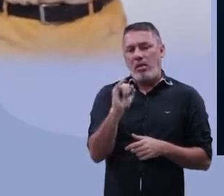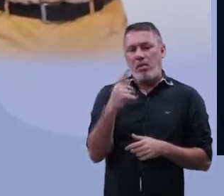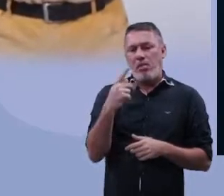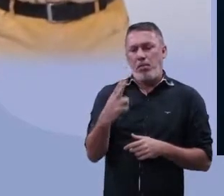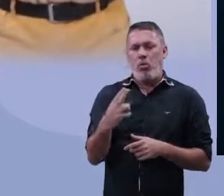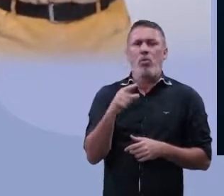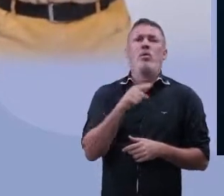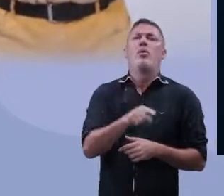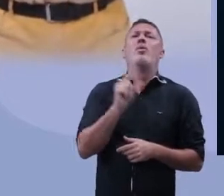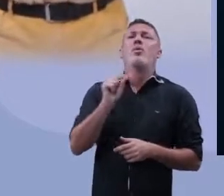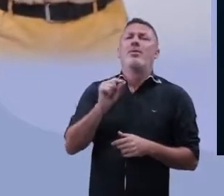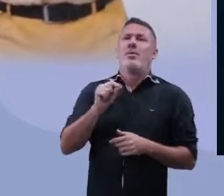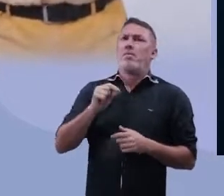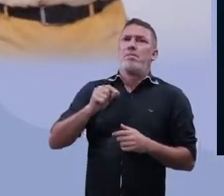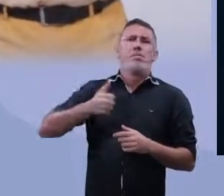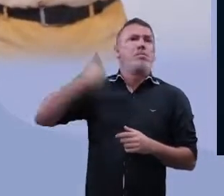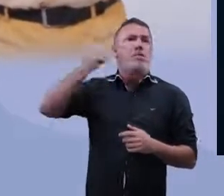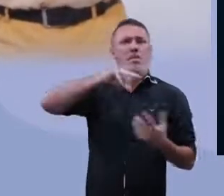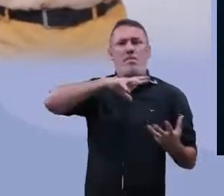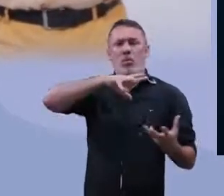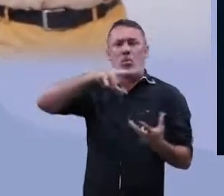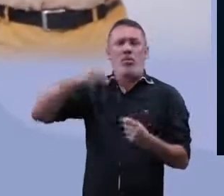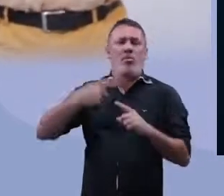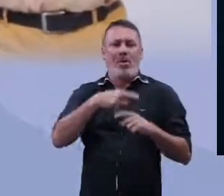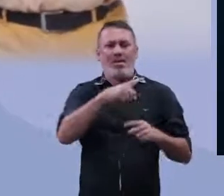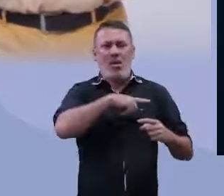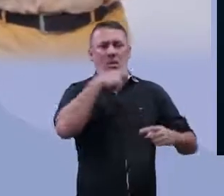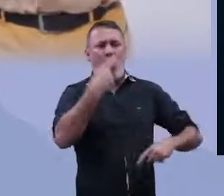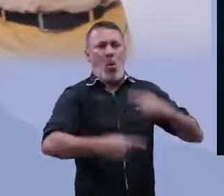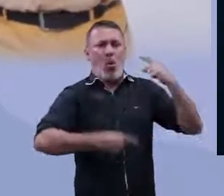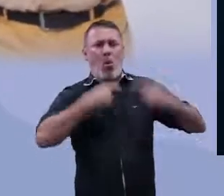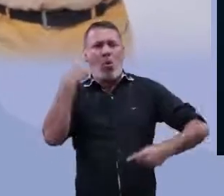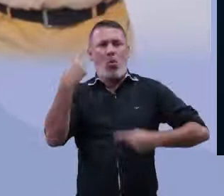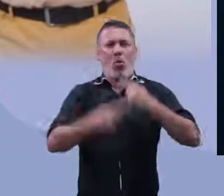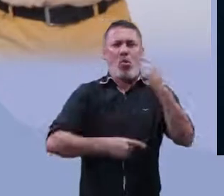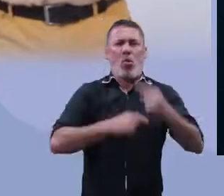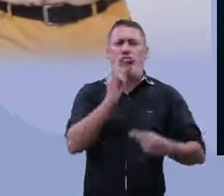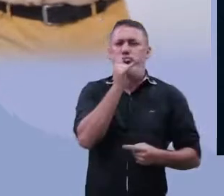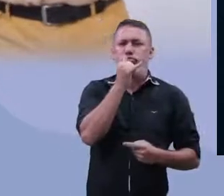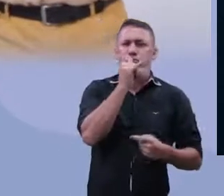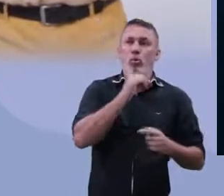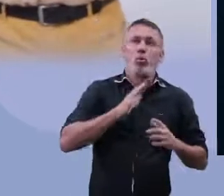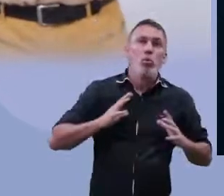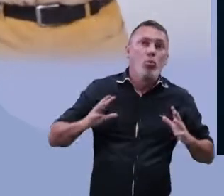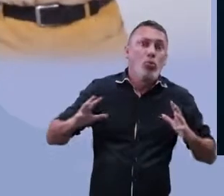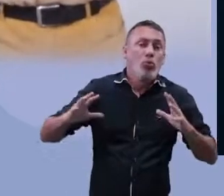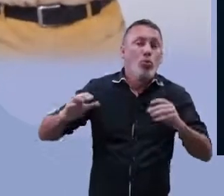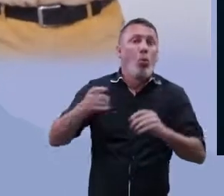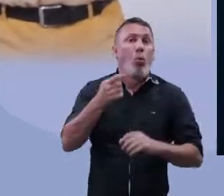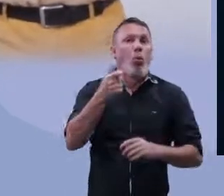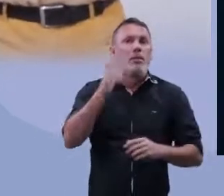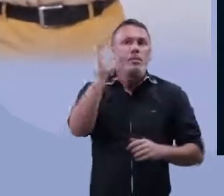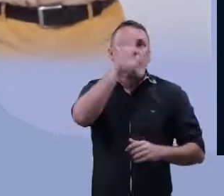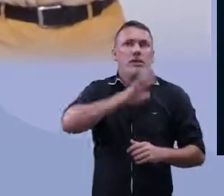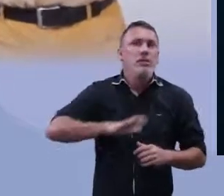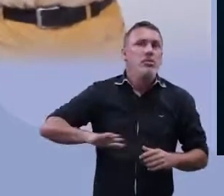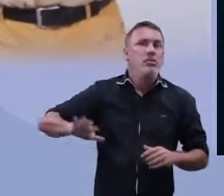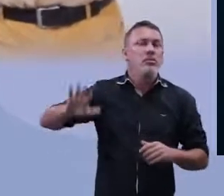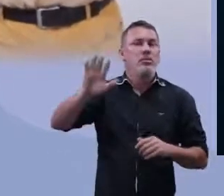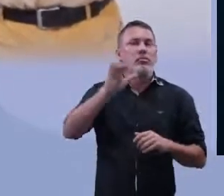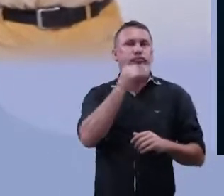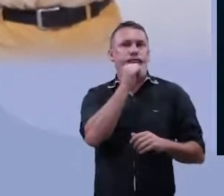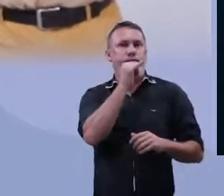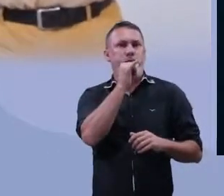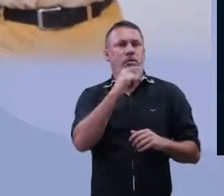as turbinas de Itaipu, as gigantescas turbinas, alimentavam o território brasileiro, a maior parte do território brasileiro, e